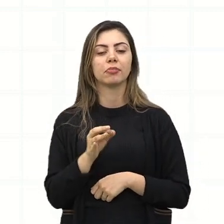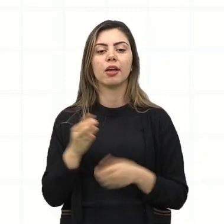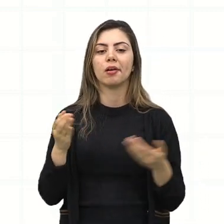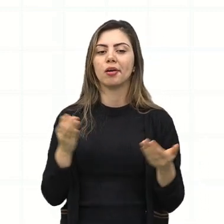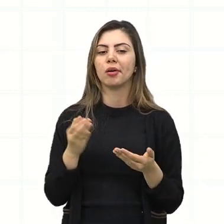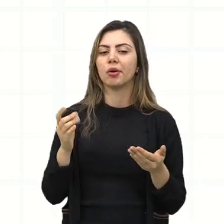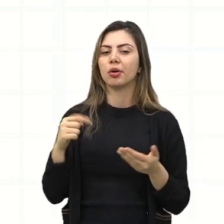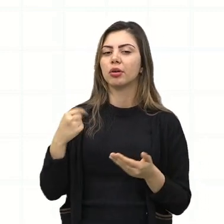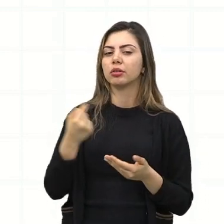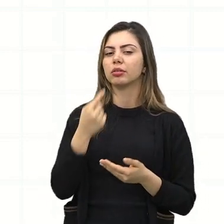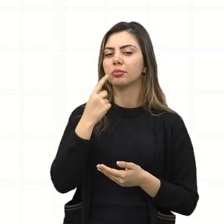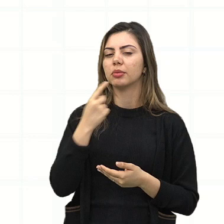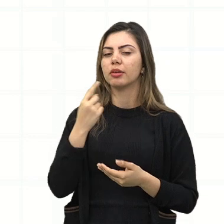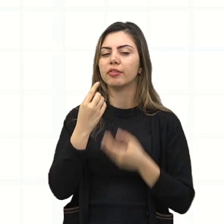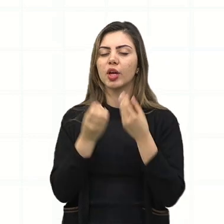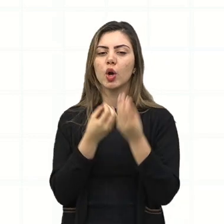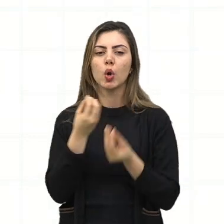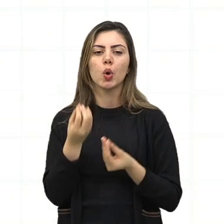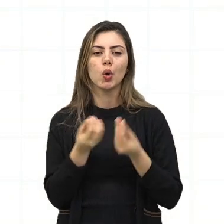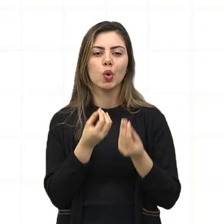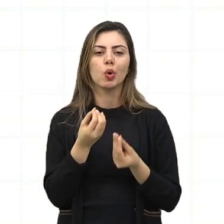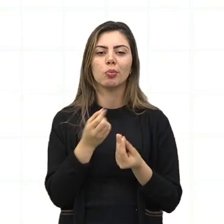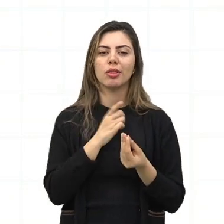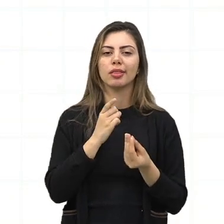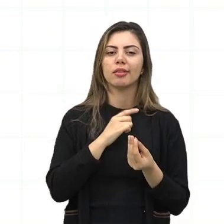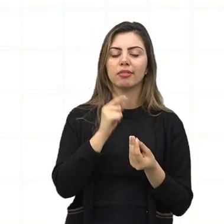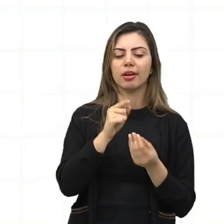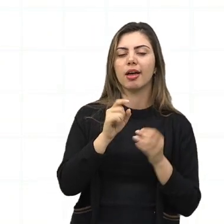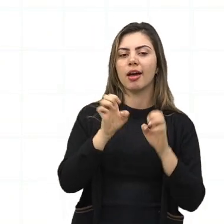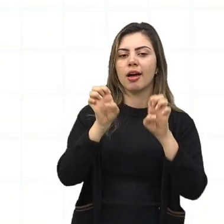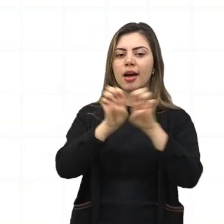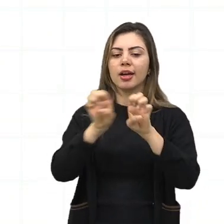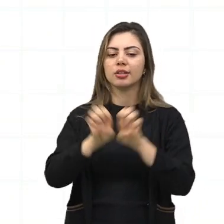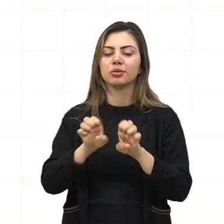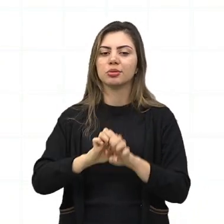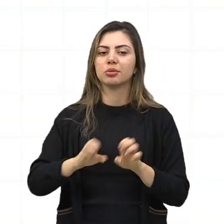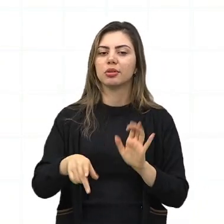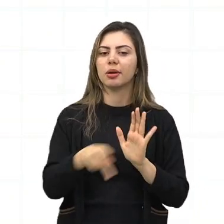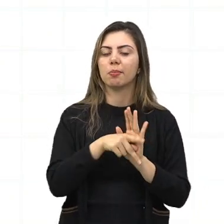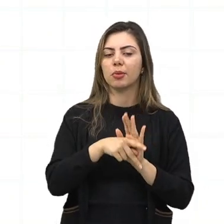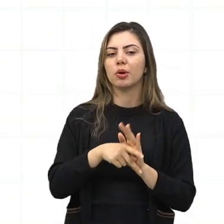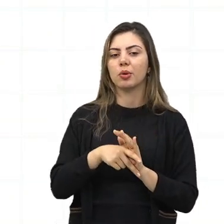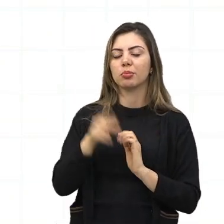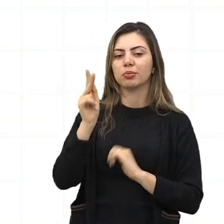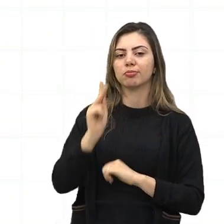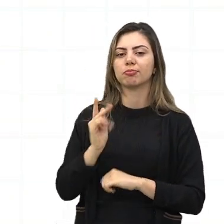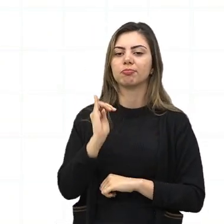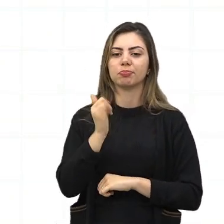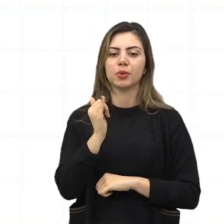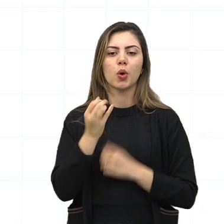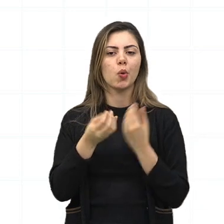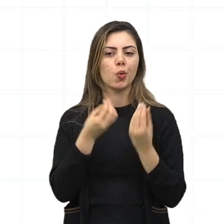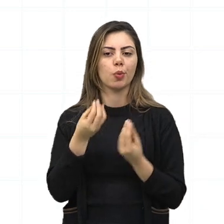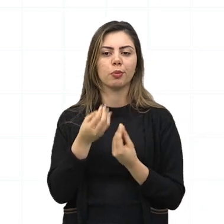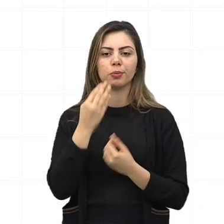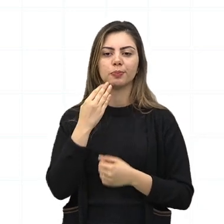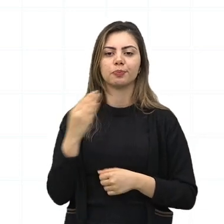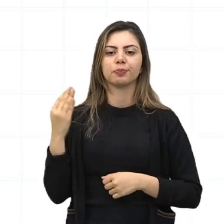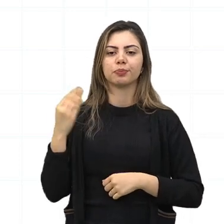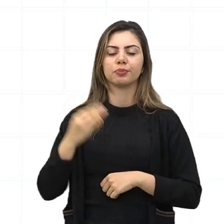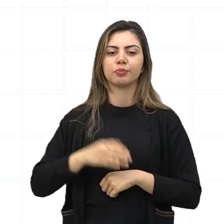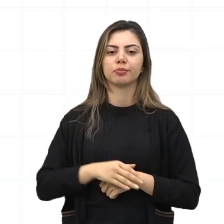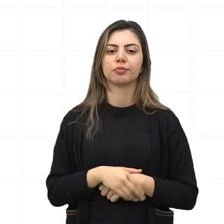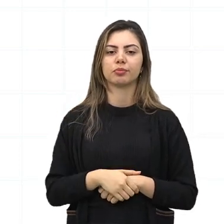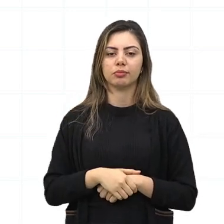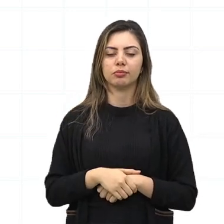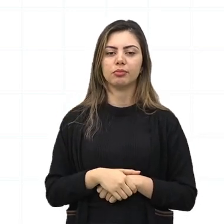conhecer a estrutura do conto, como é que o conto ele está estruturado, né? Então, olha lá, estrutura do